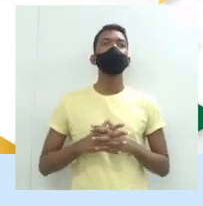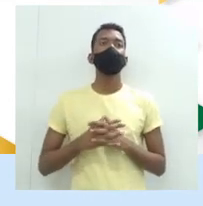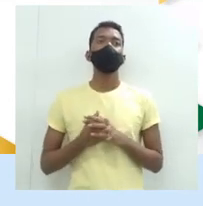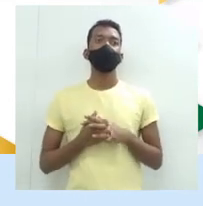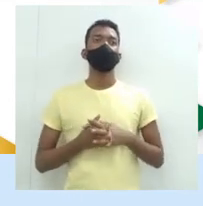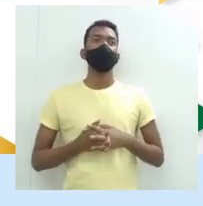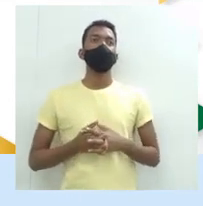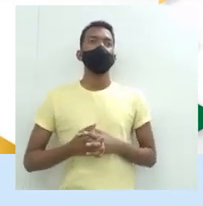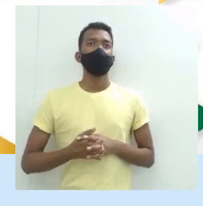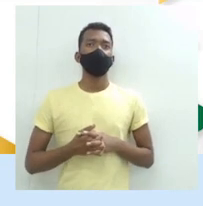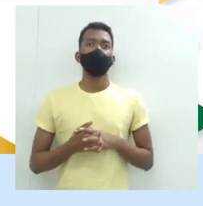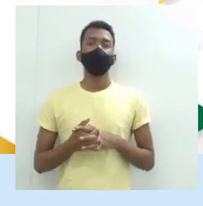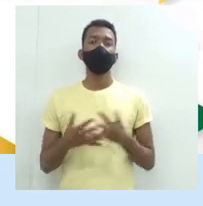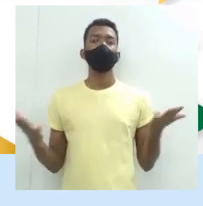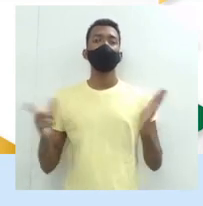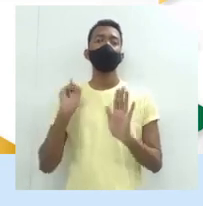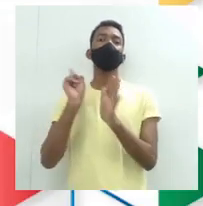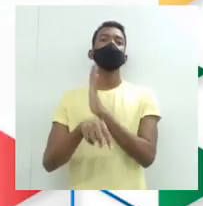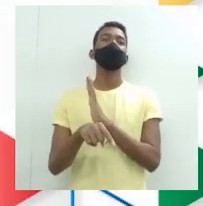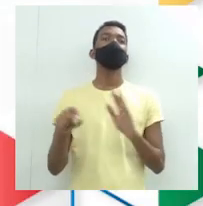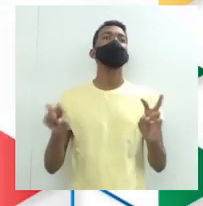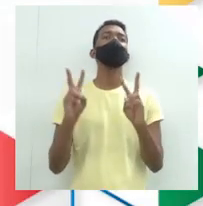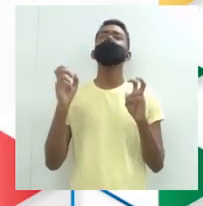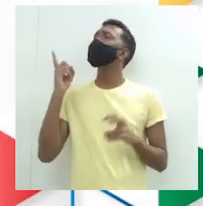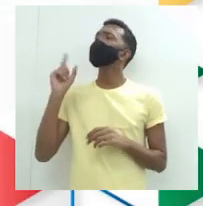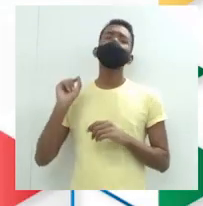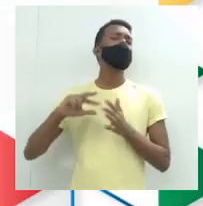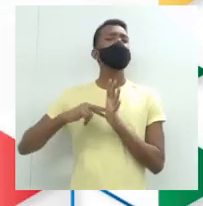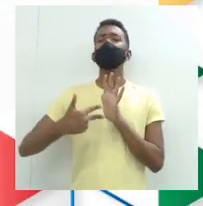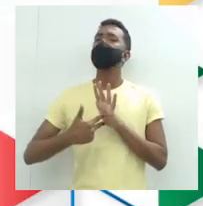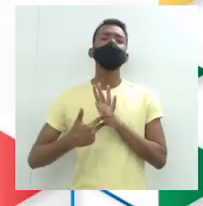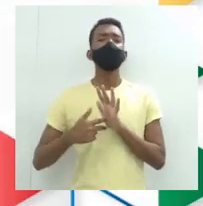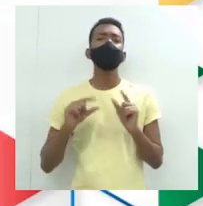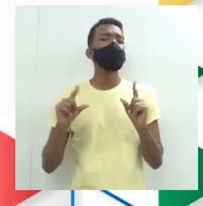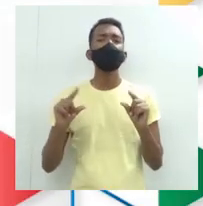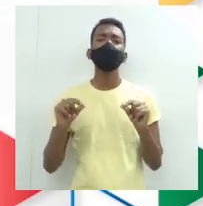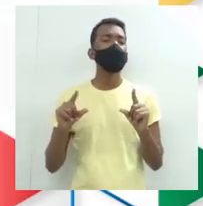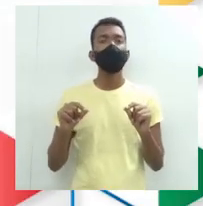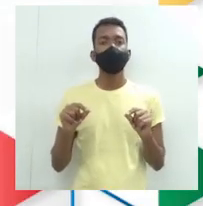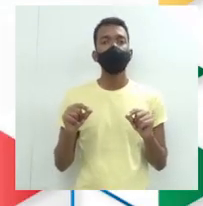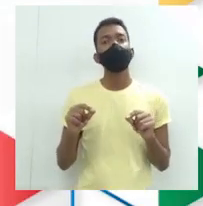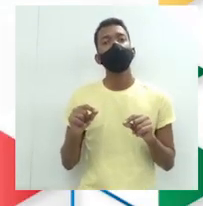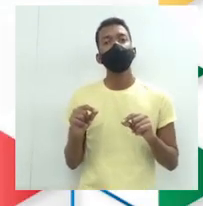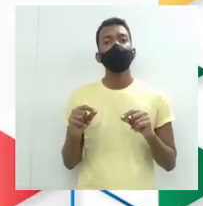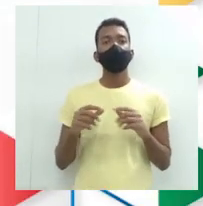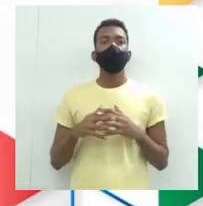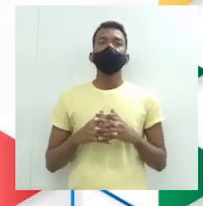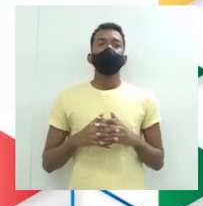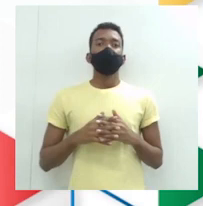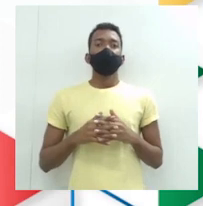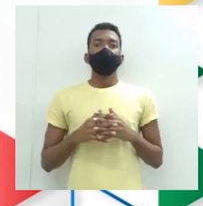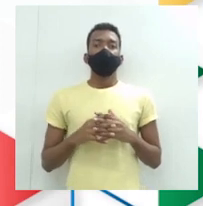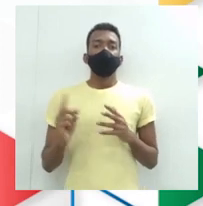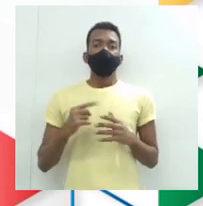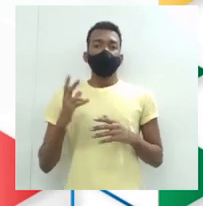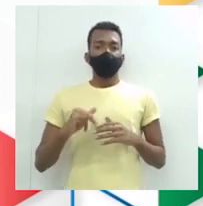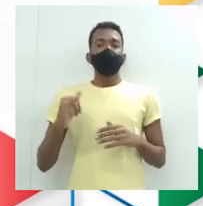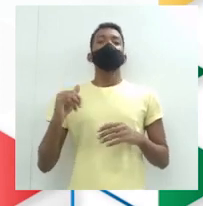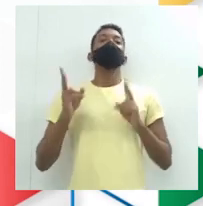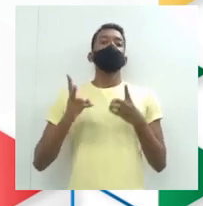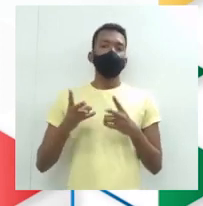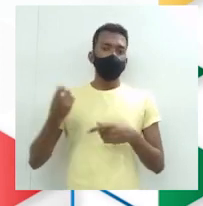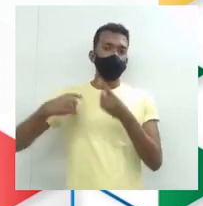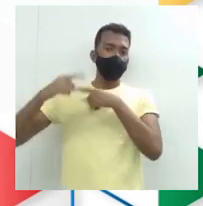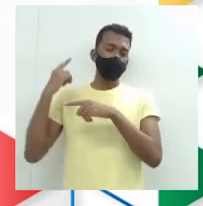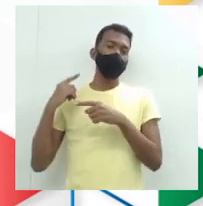próxima. What it means? O que o nosso anúncio ele significa? A gente vai fazer o mesmo processo